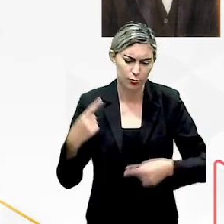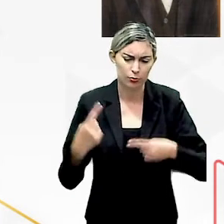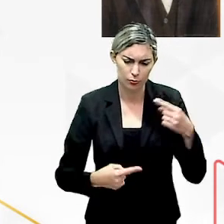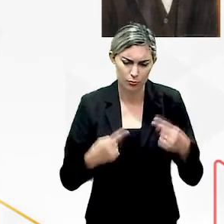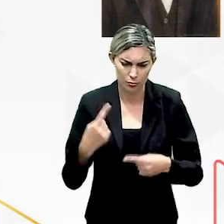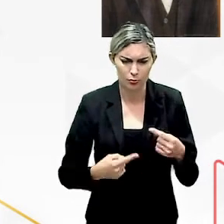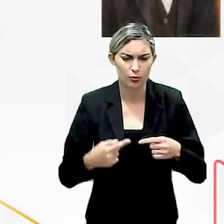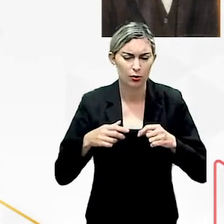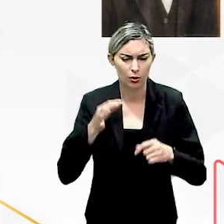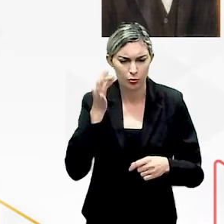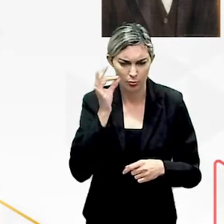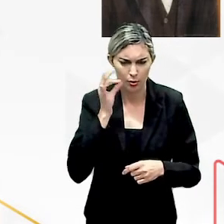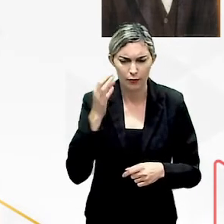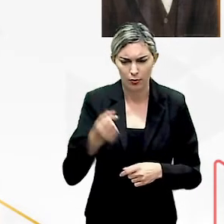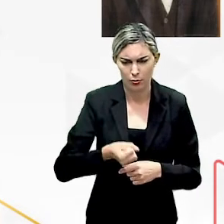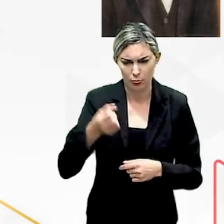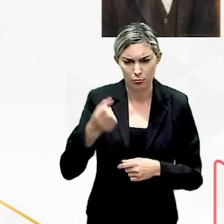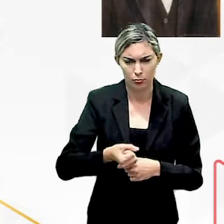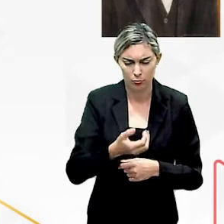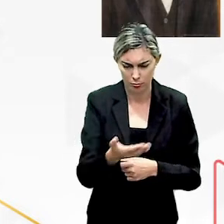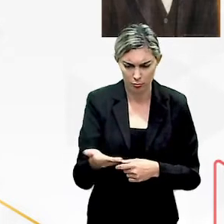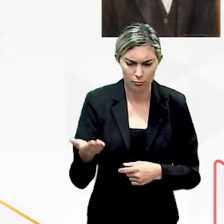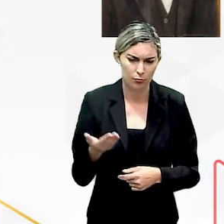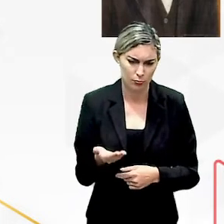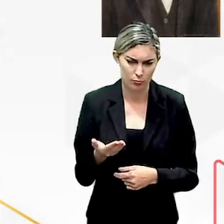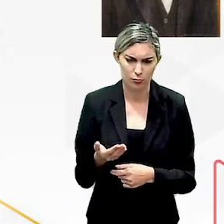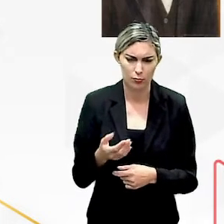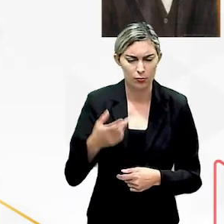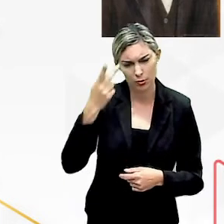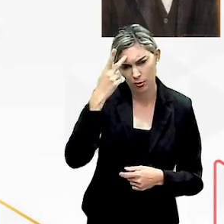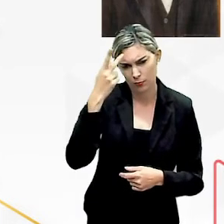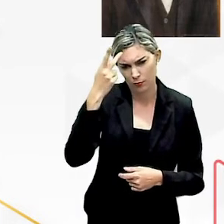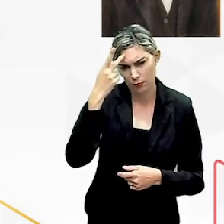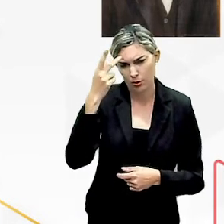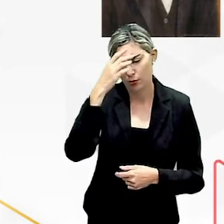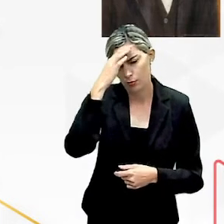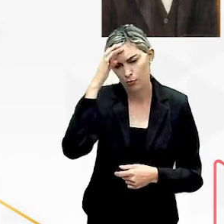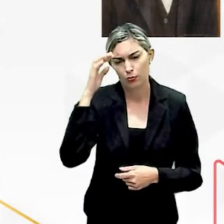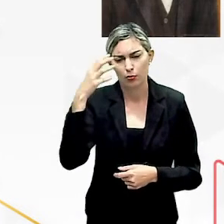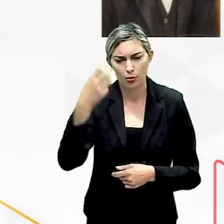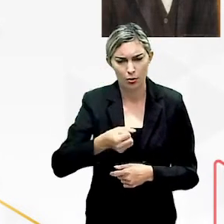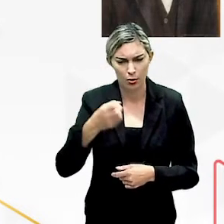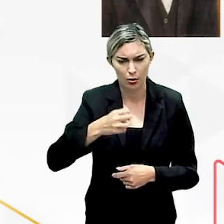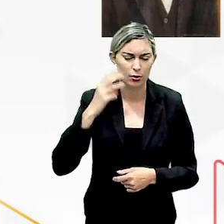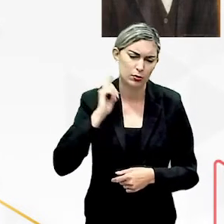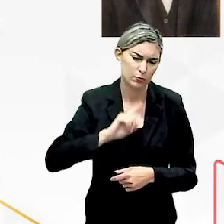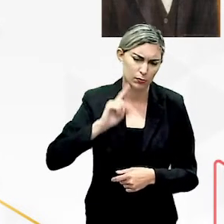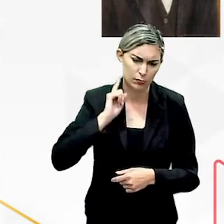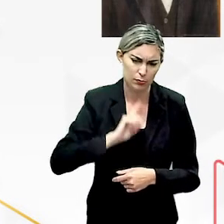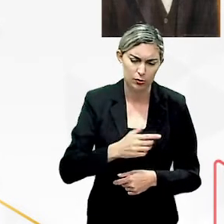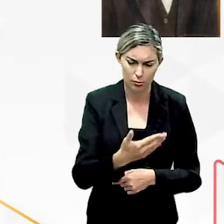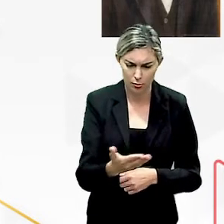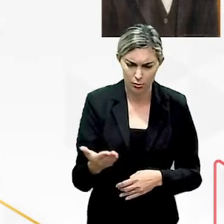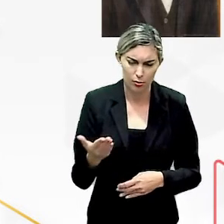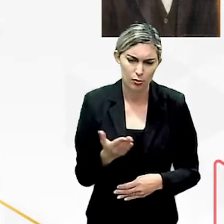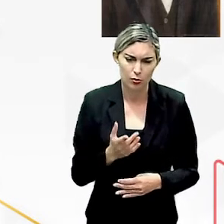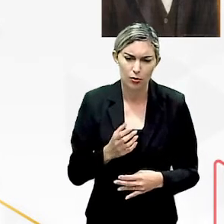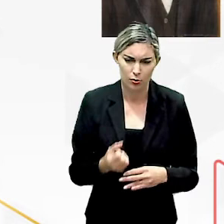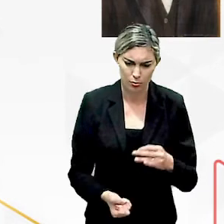né, do café com leite. O café de São Paulo e o leite de Minas Gerais, né? Então, há de